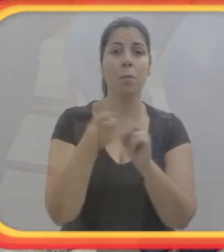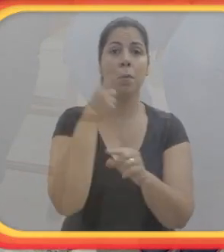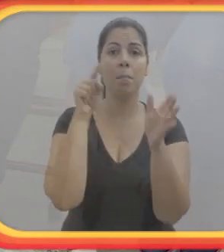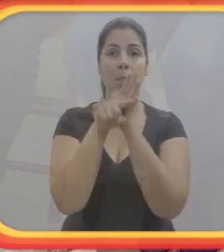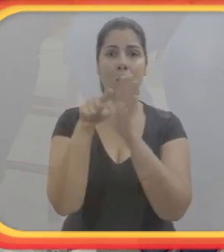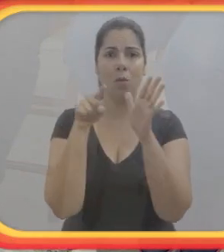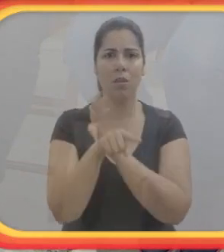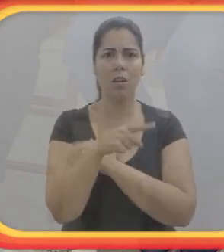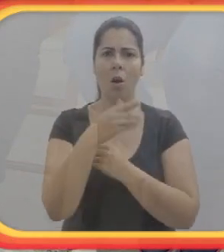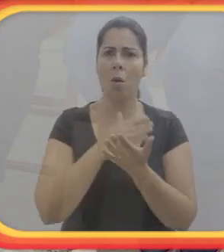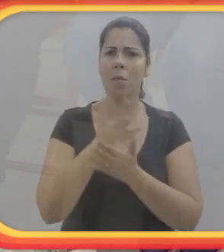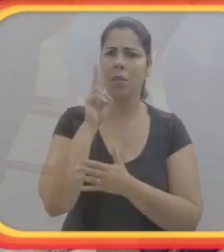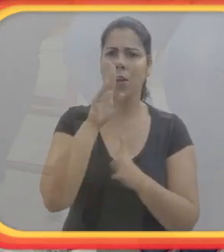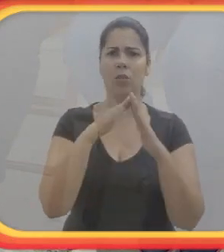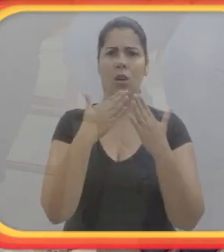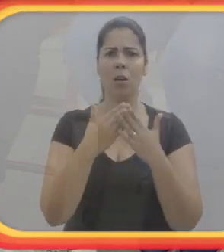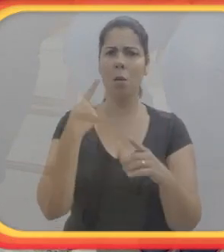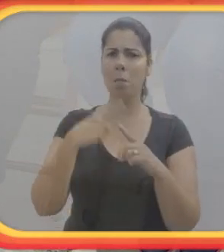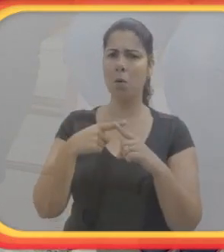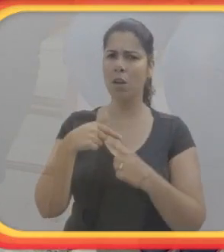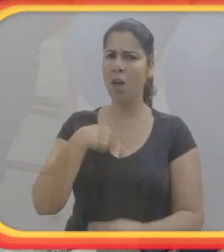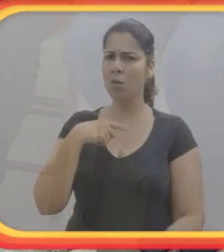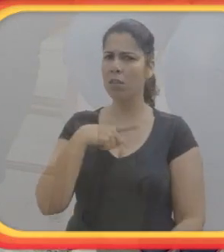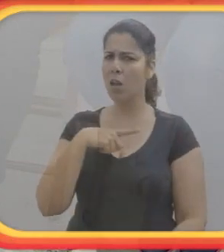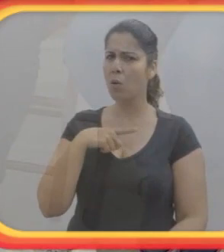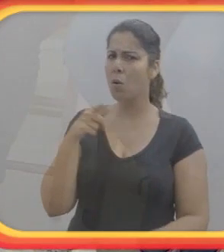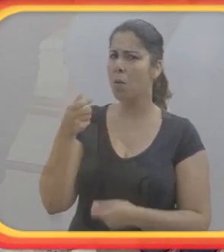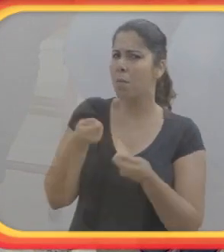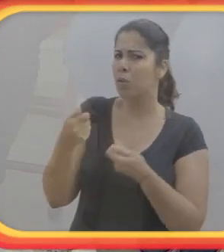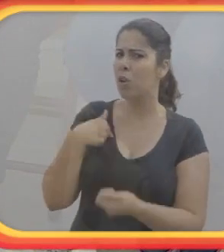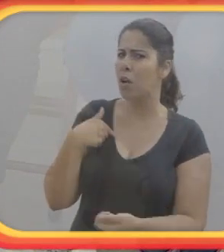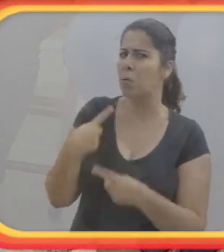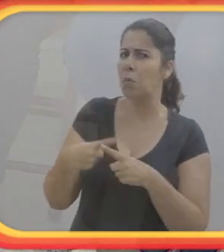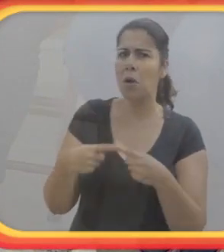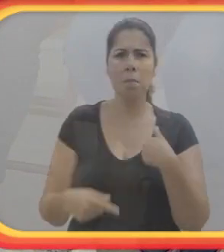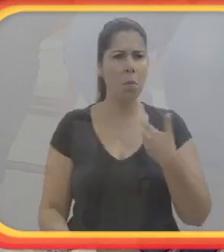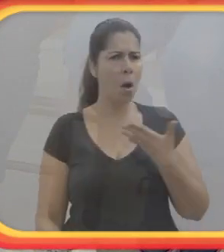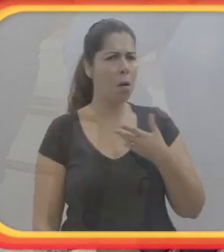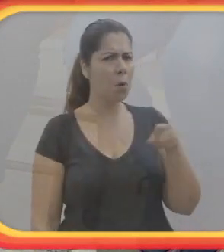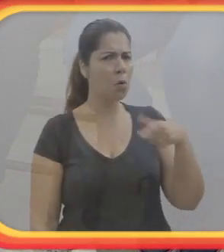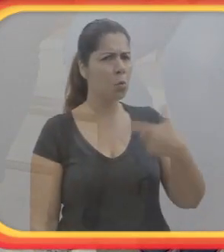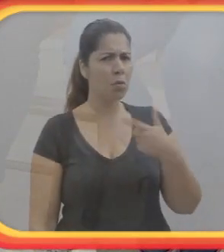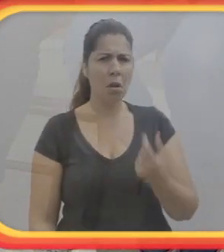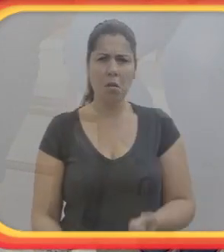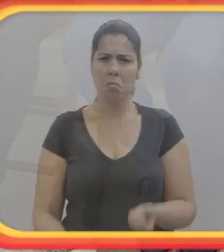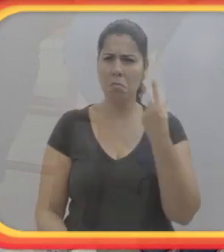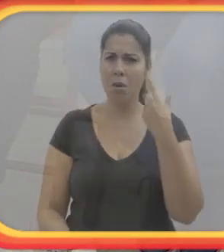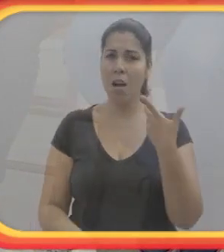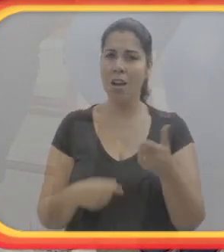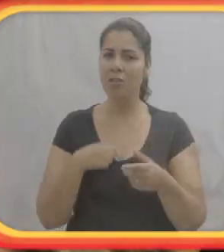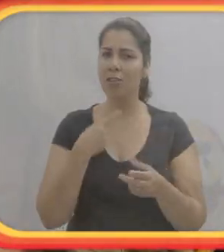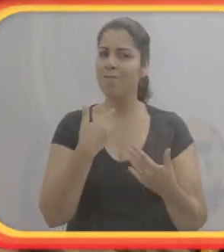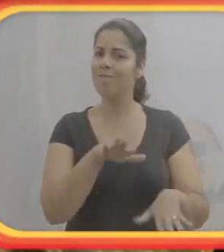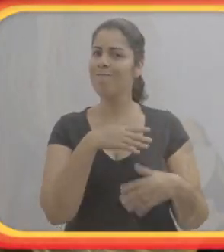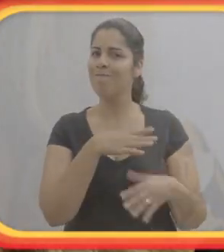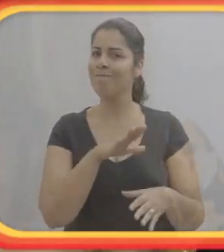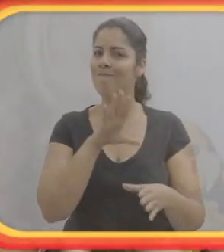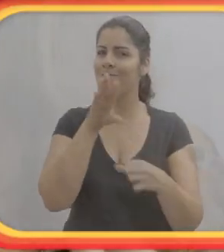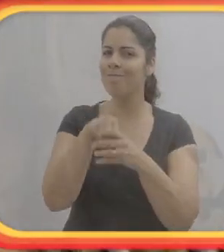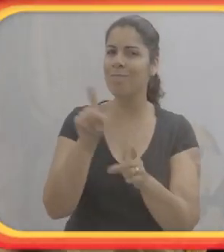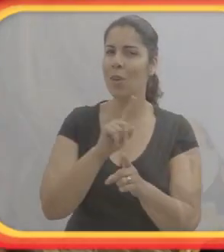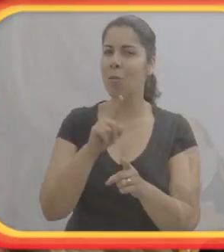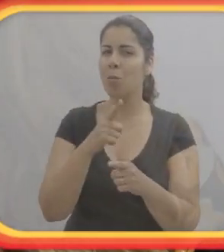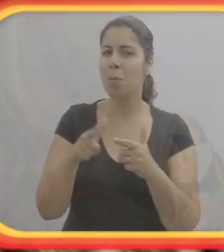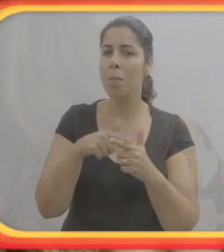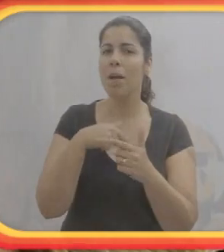as primeiras perguntas, né? Que ele começou a ver na escola, por que eu tenho mediadora e meus amigos não? E aí a gente não